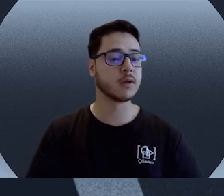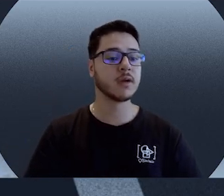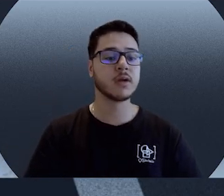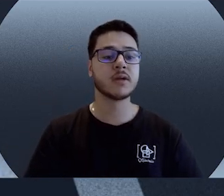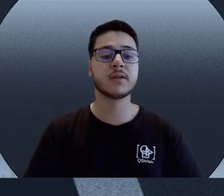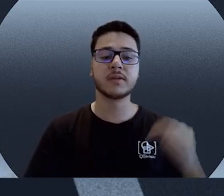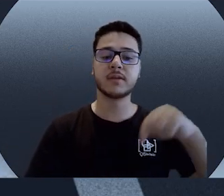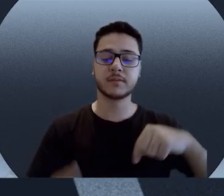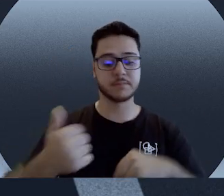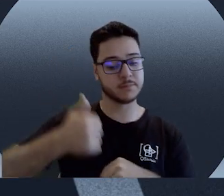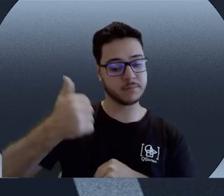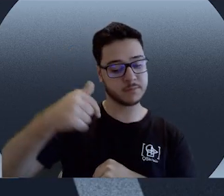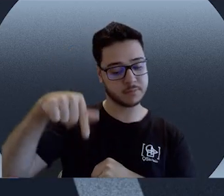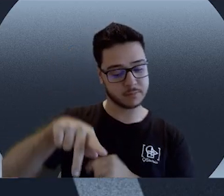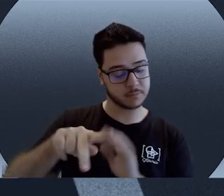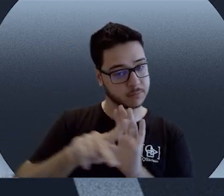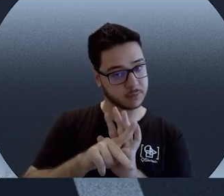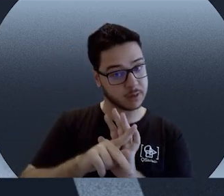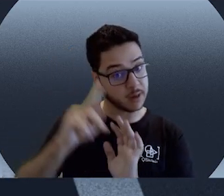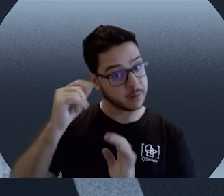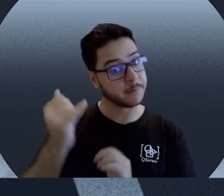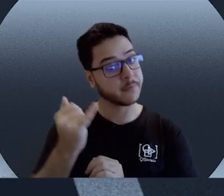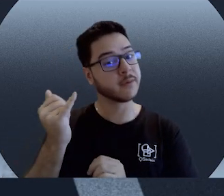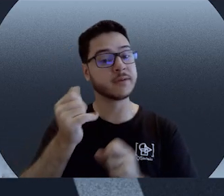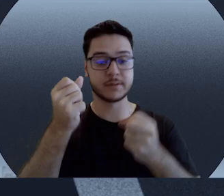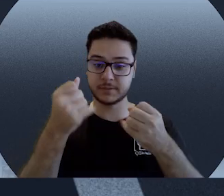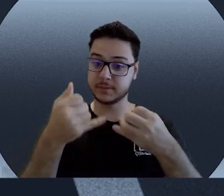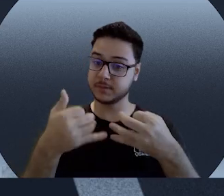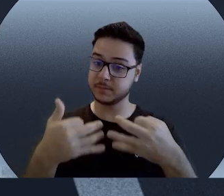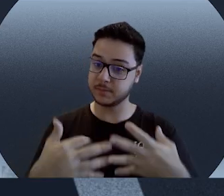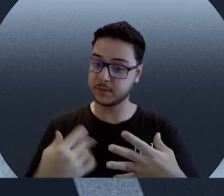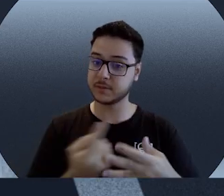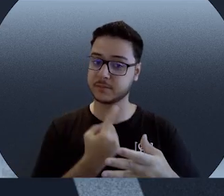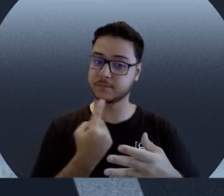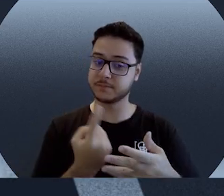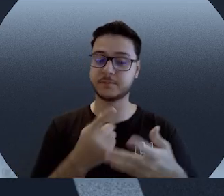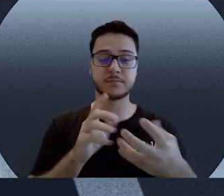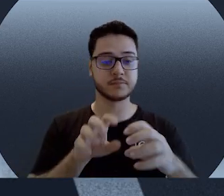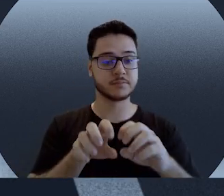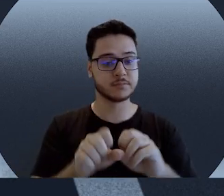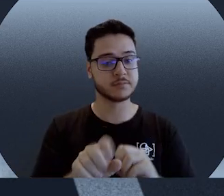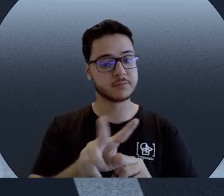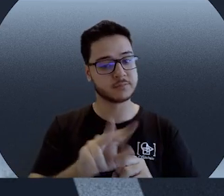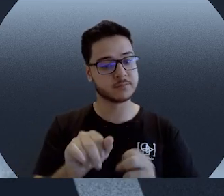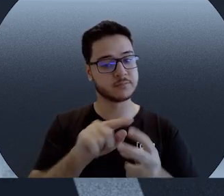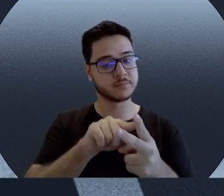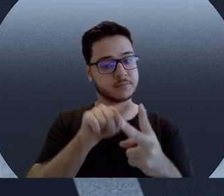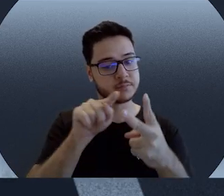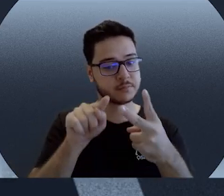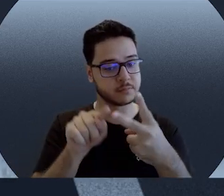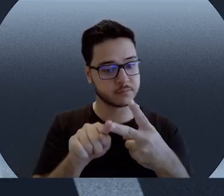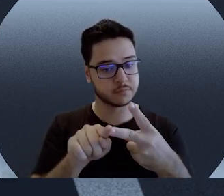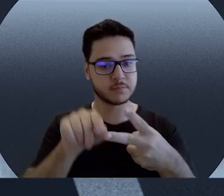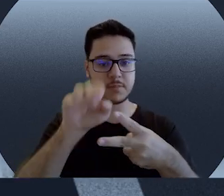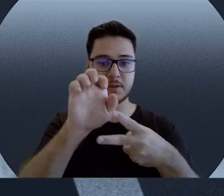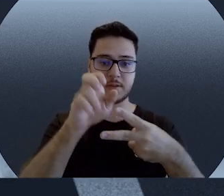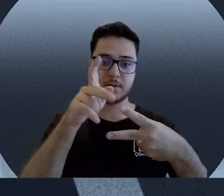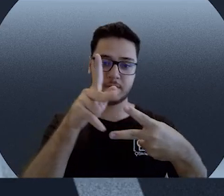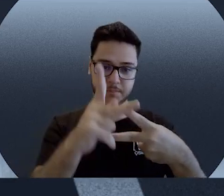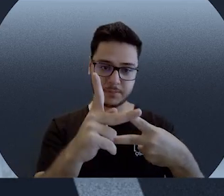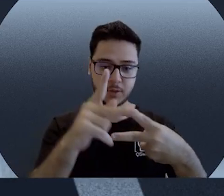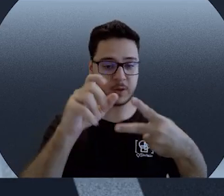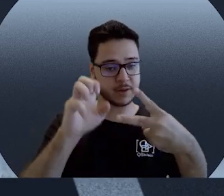Nesse primeiro episódio, é importante a gente dizer que a nossa formação, ela vai se dividir em 2 episódios. Esse